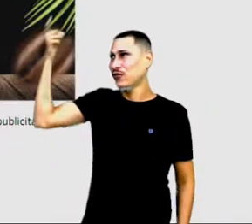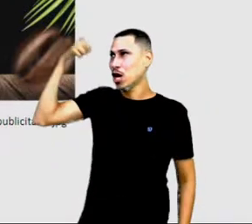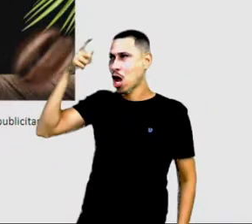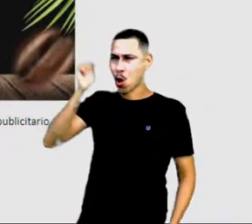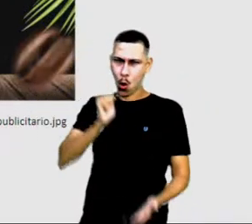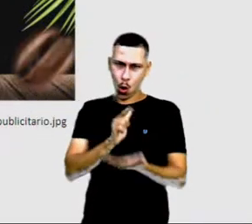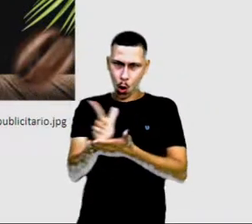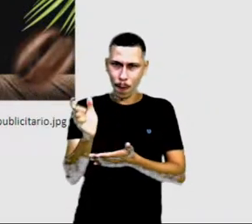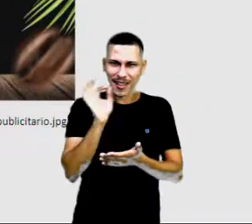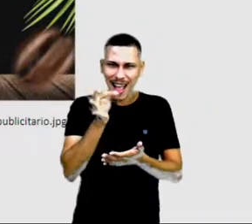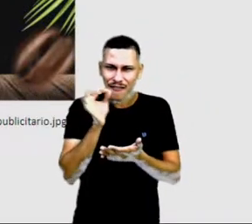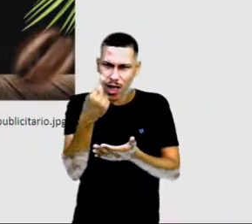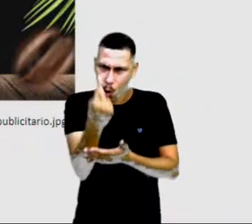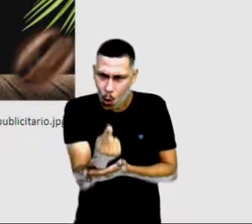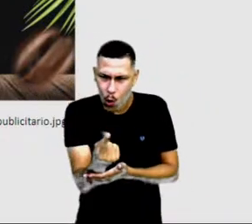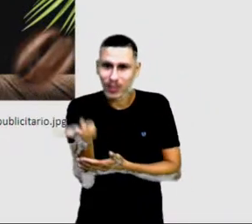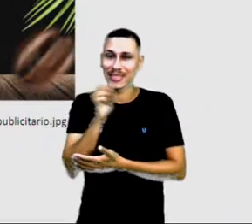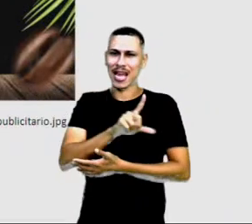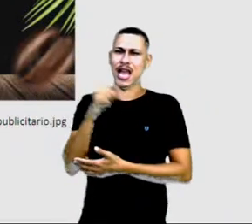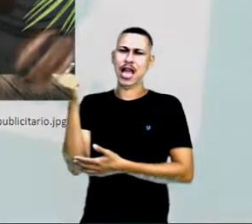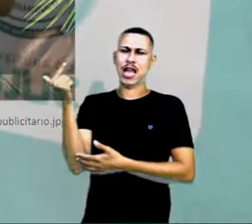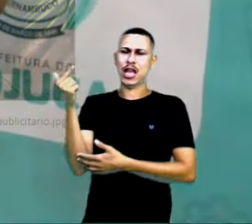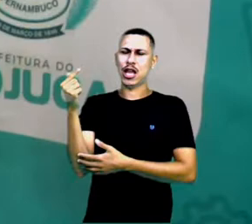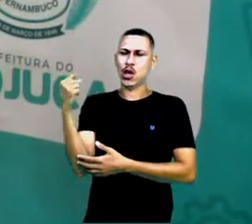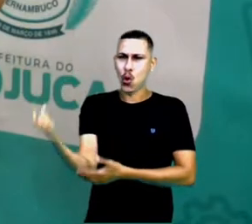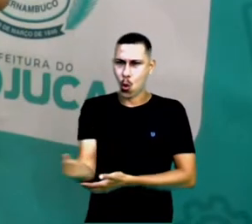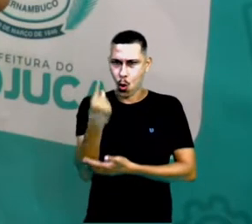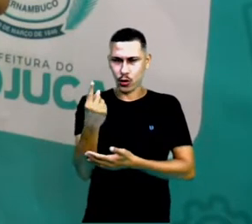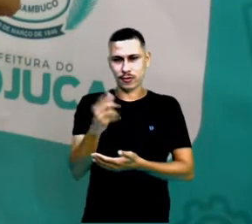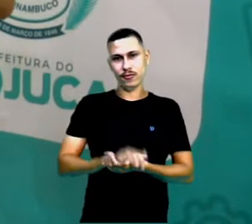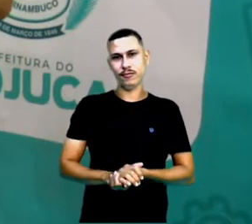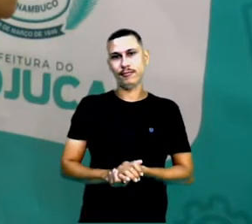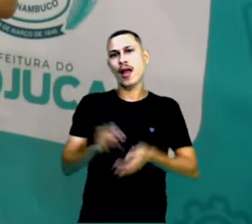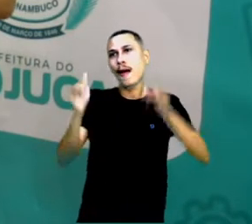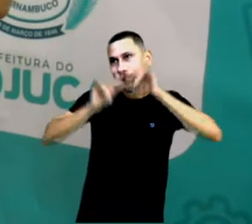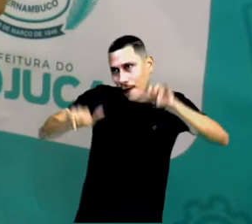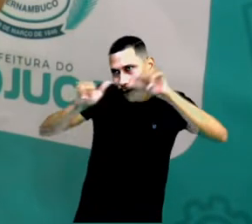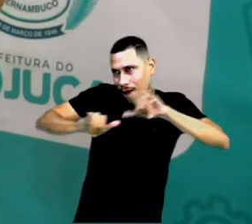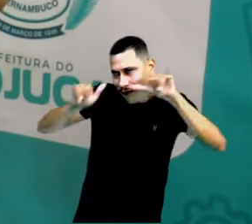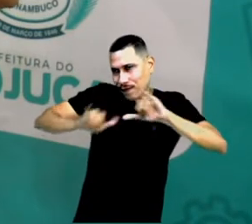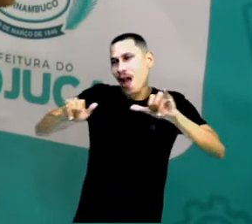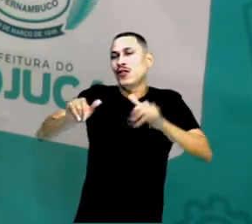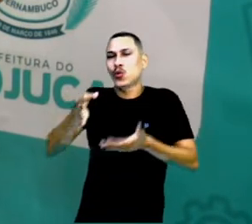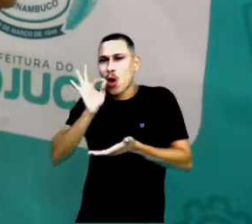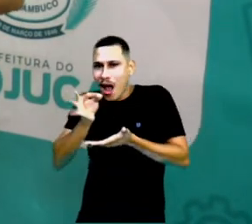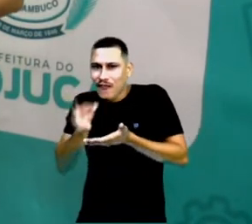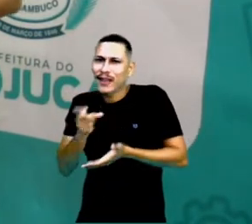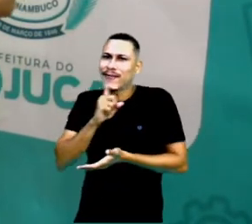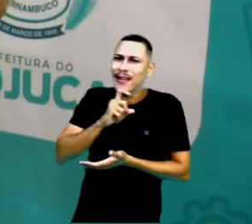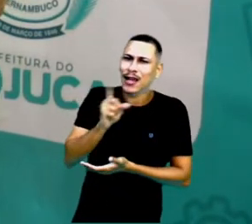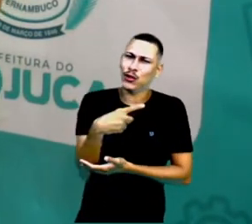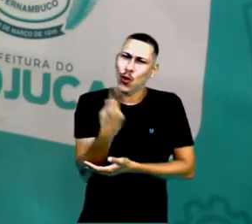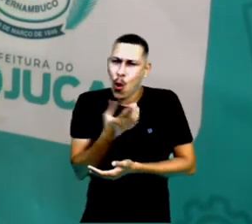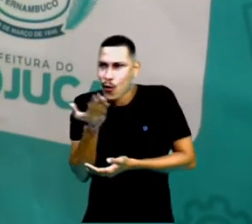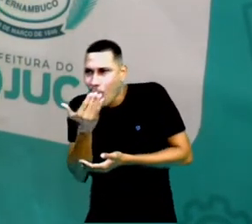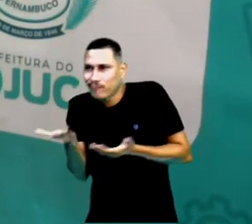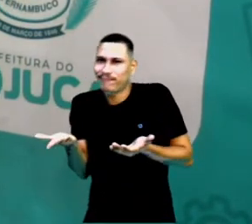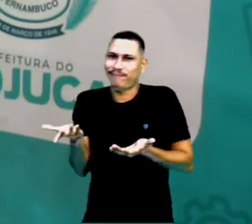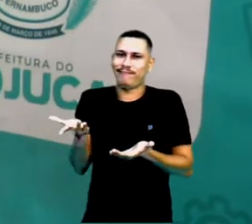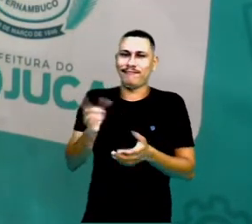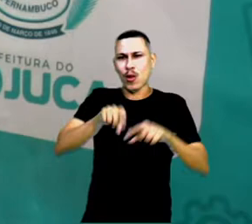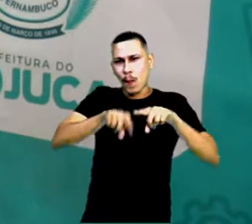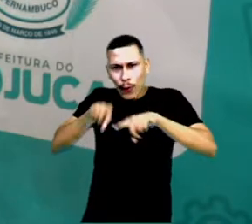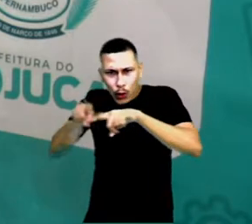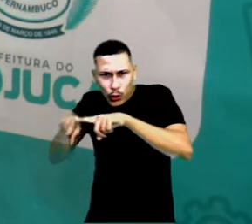Então, aqui é uma publicidade. Está fazendo aqui a publicidade de um café gelado. Então, para a gente consumir o produto.